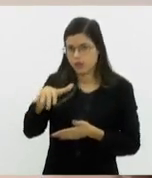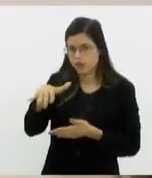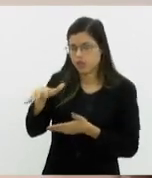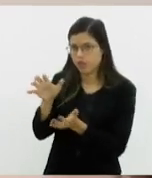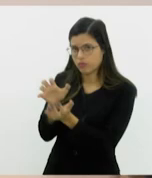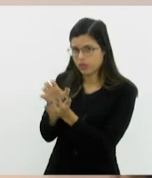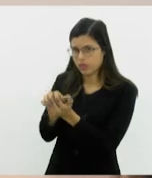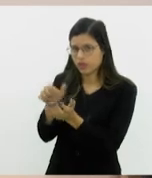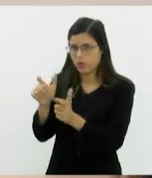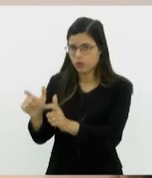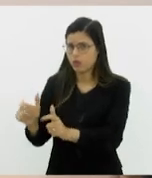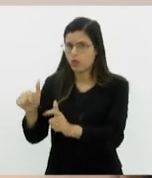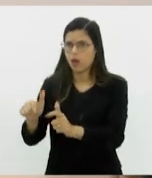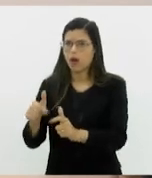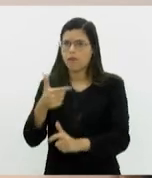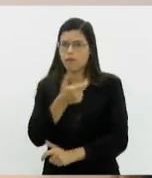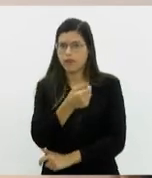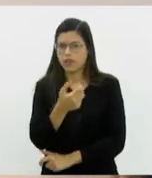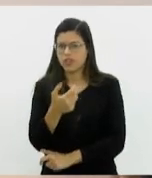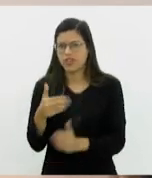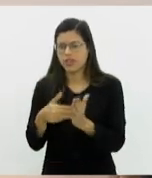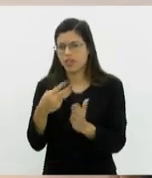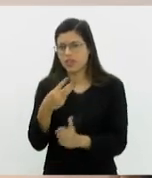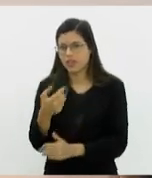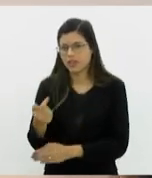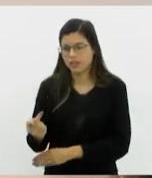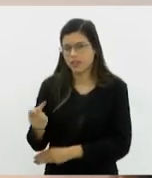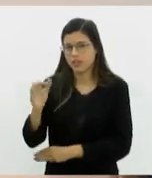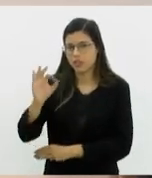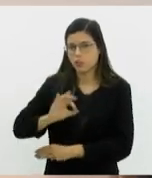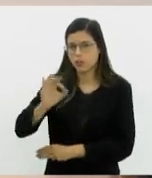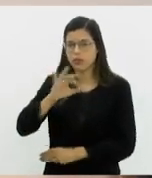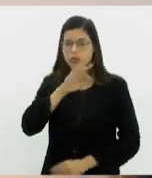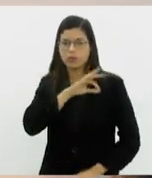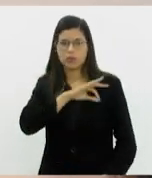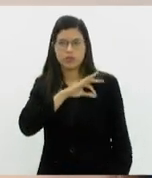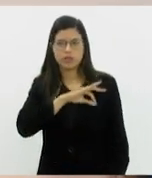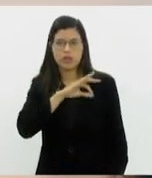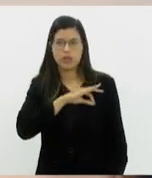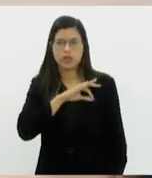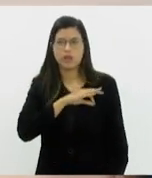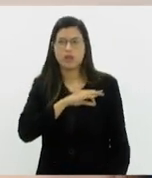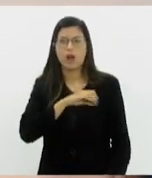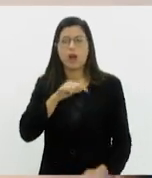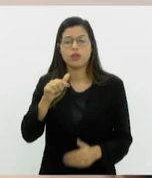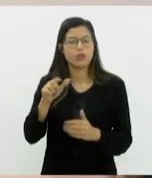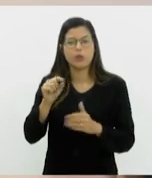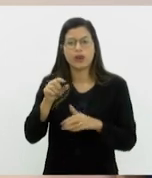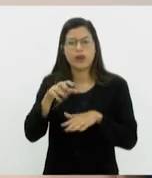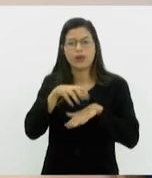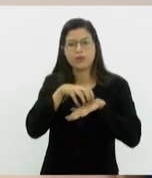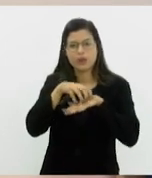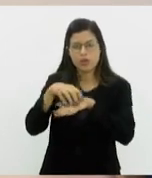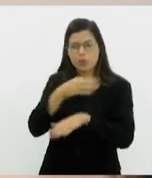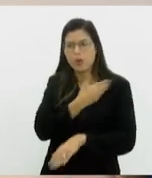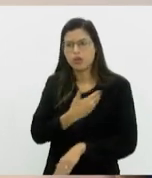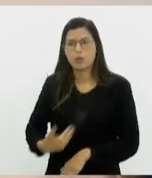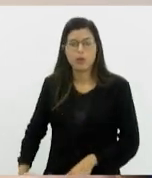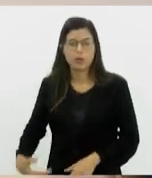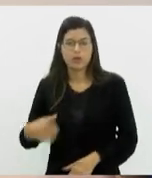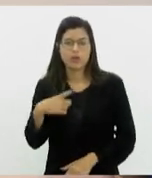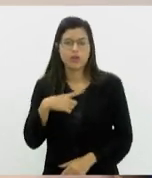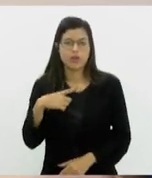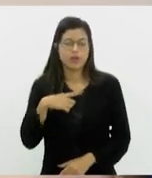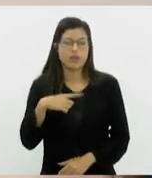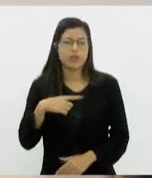Cruz destina entre 20 até 37% dos seus salários ao transporte público. Então, ter projetos que